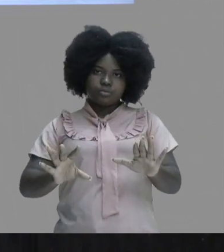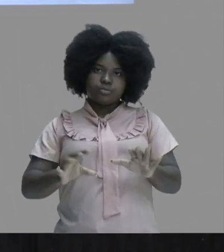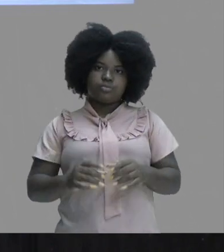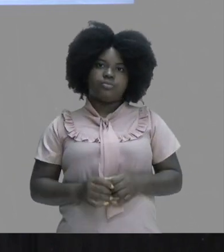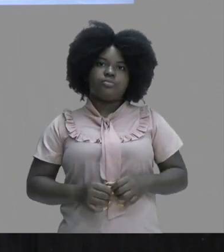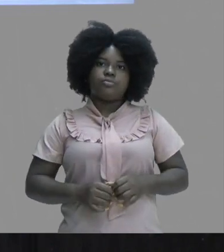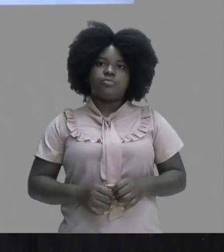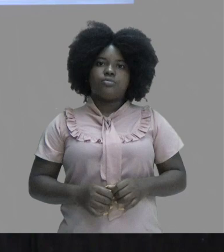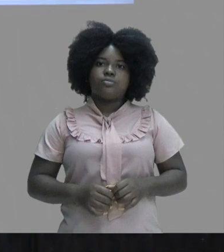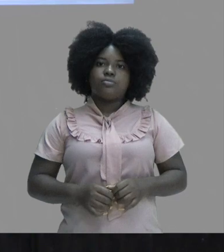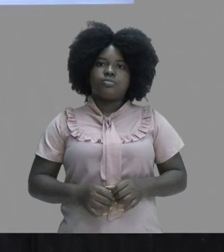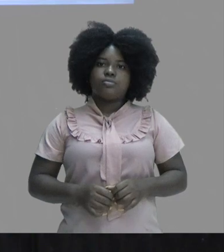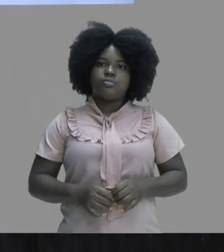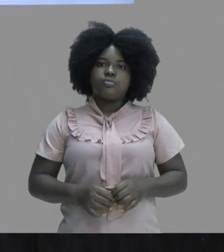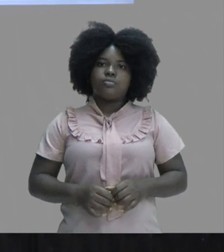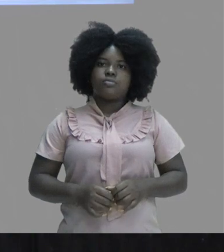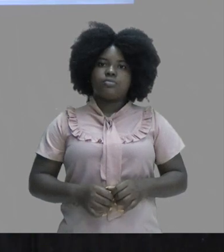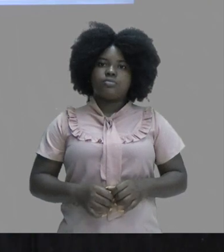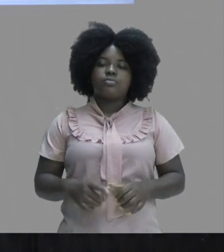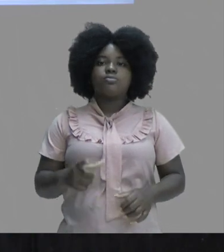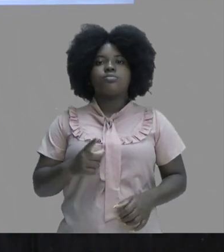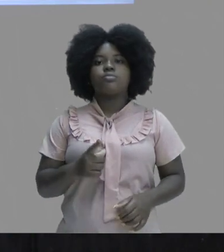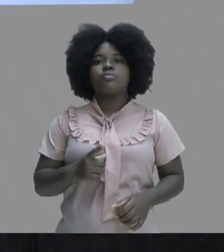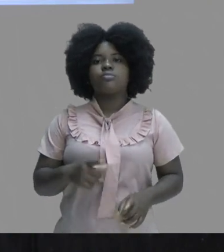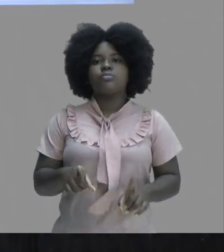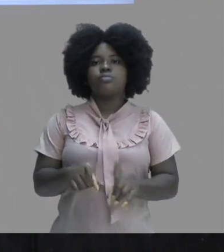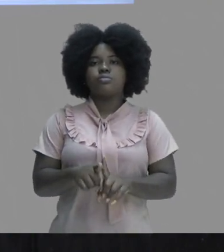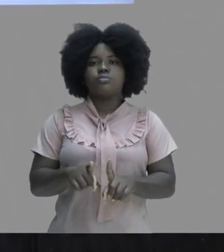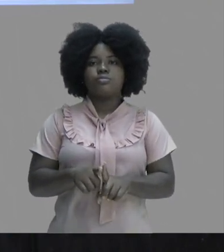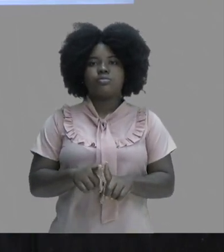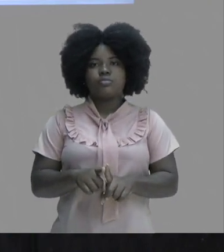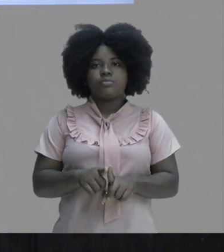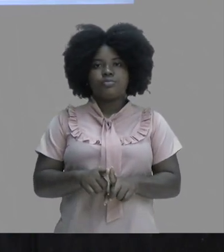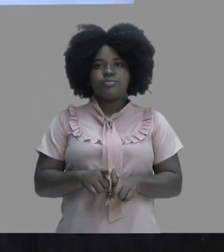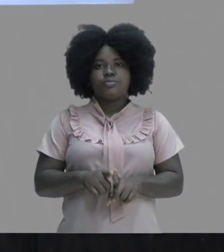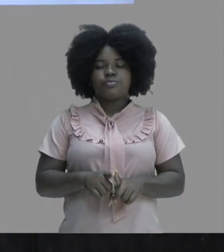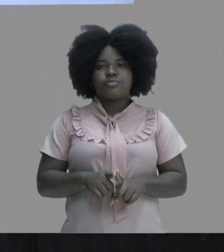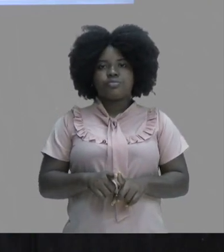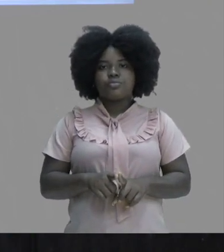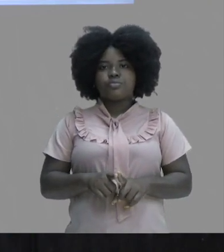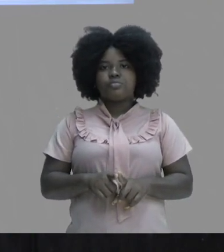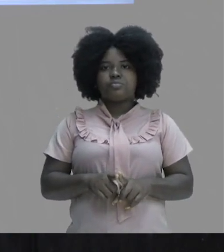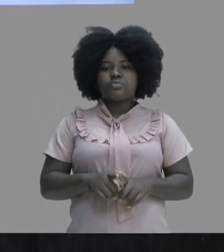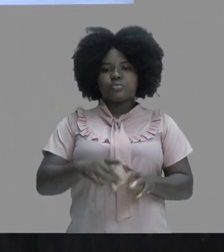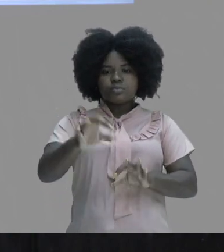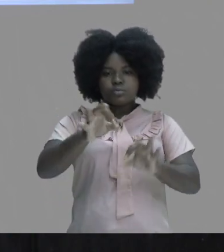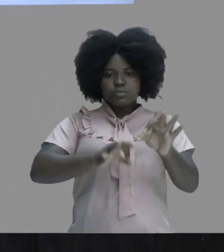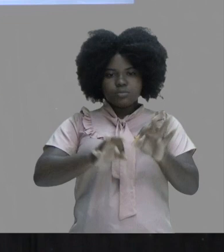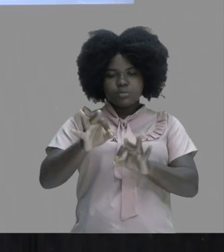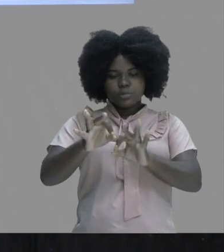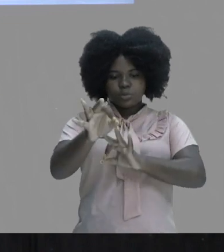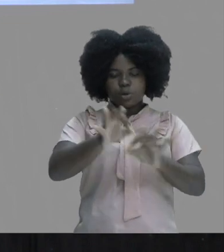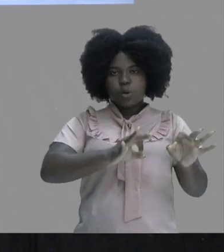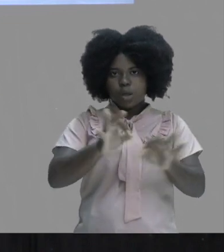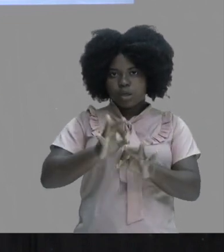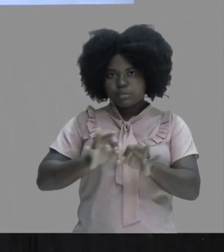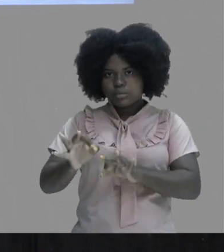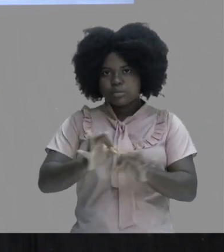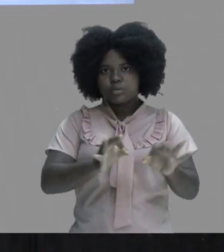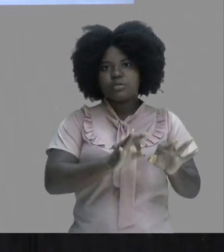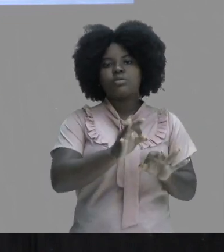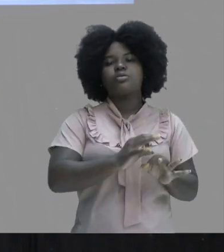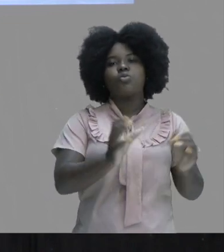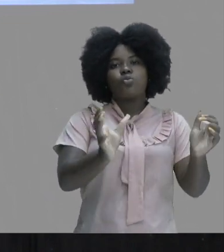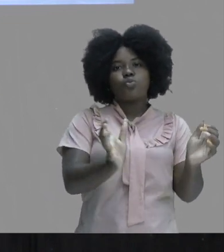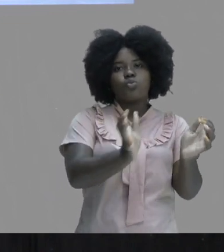em 1945. Aí depois de um tempo, criou-se ali um comitê, inclusive chefiado pela viúva